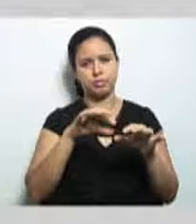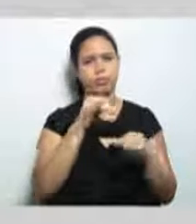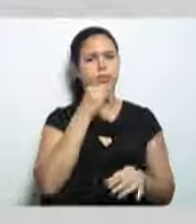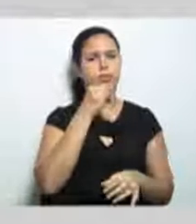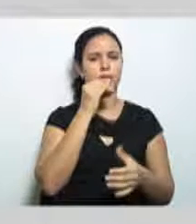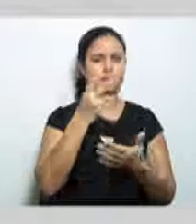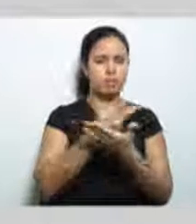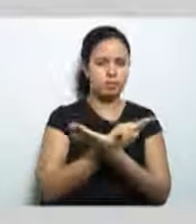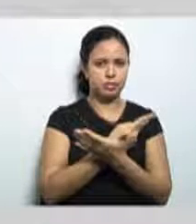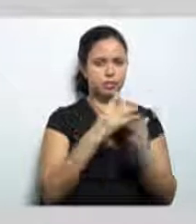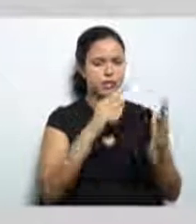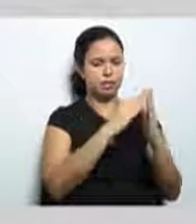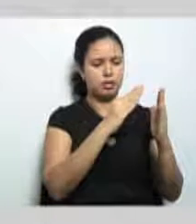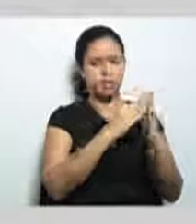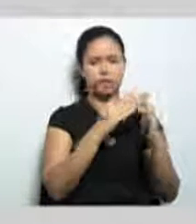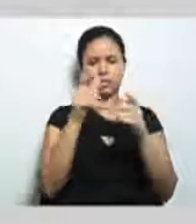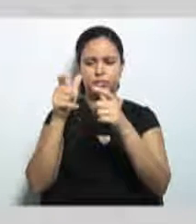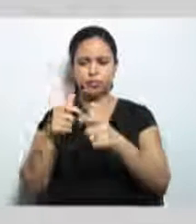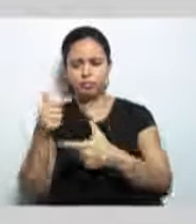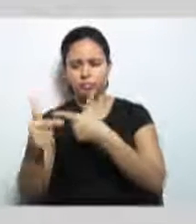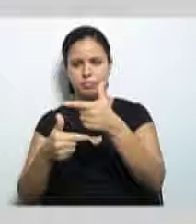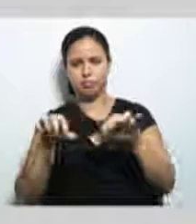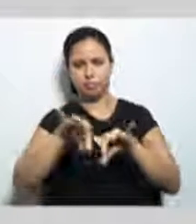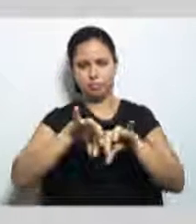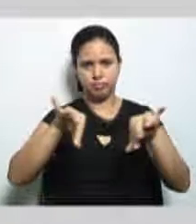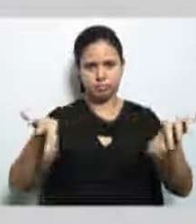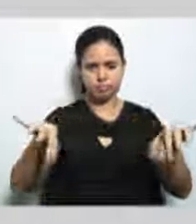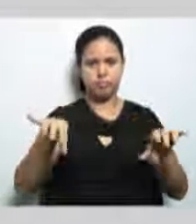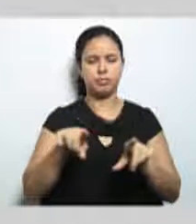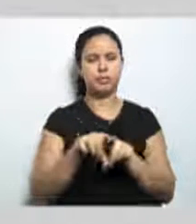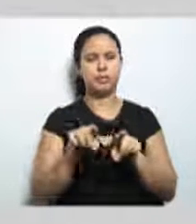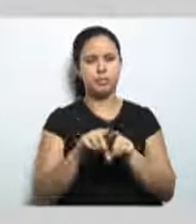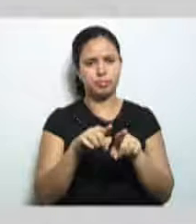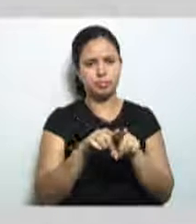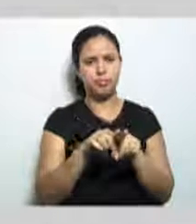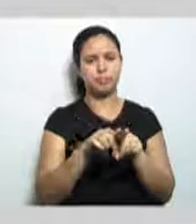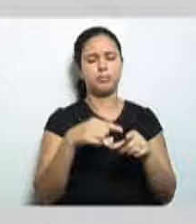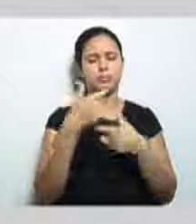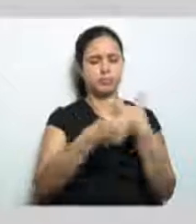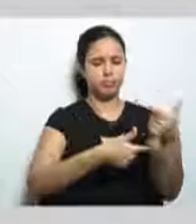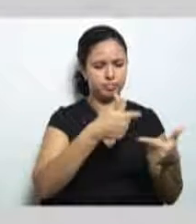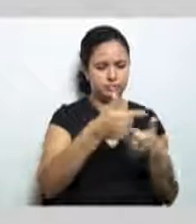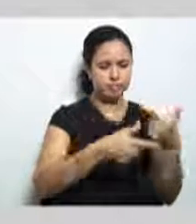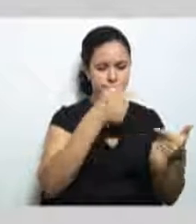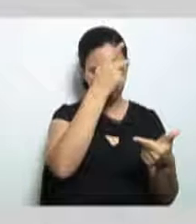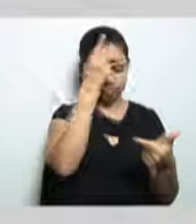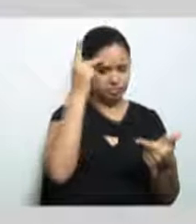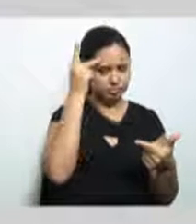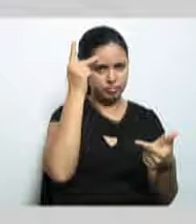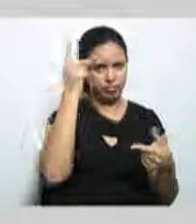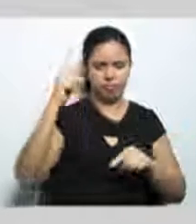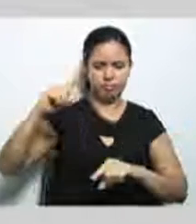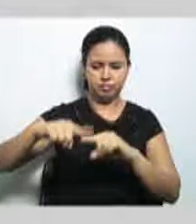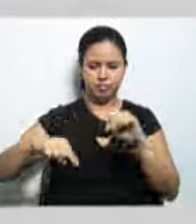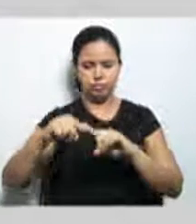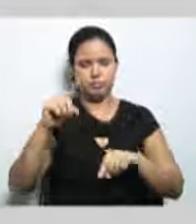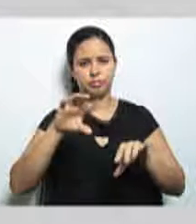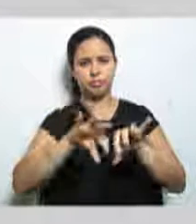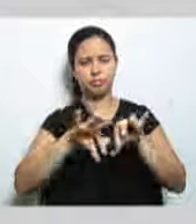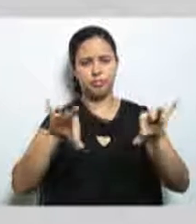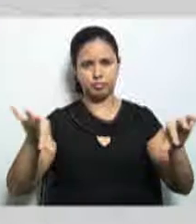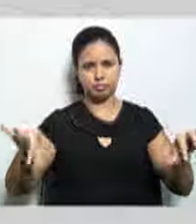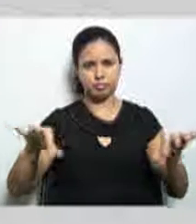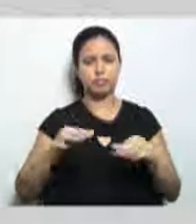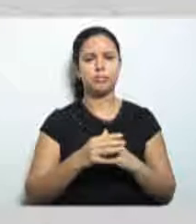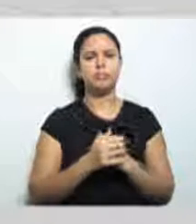Depois separaram o trabalhador dos seus instrumentos. Mas depois ainda, retiraram dele as terras e a possibilidade